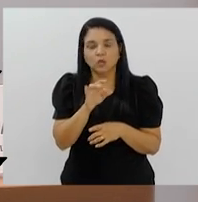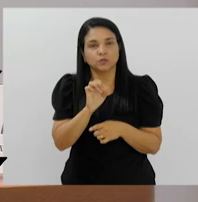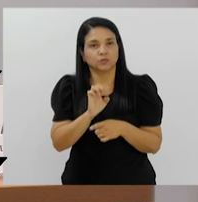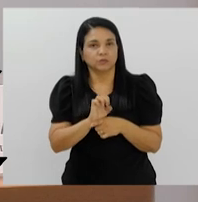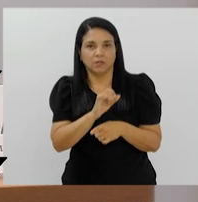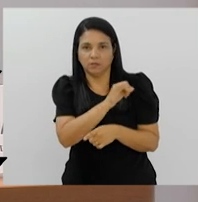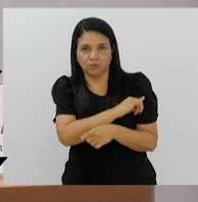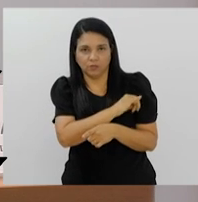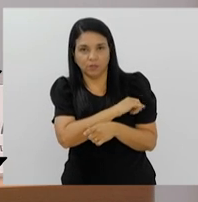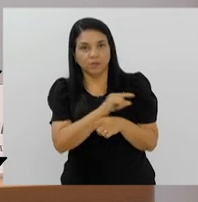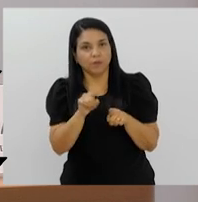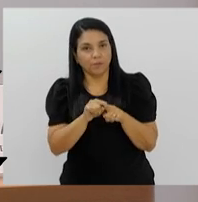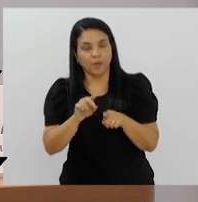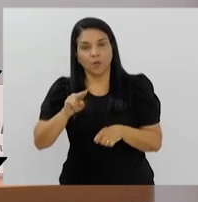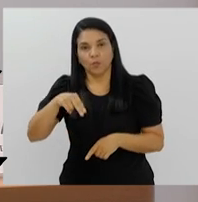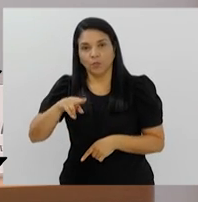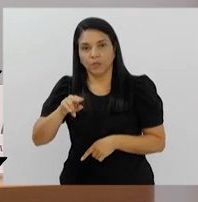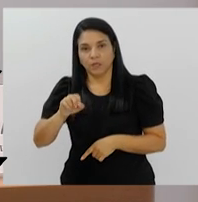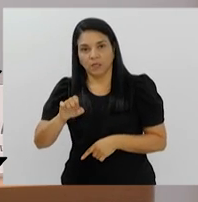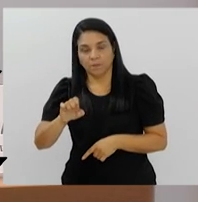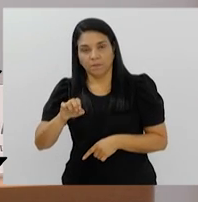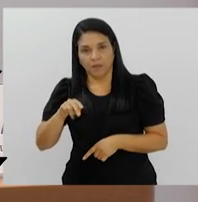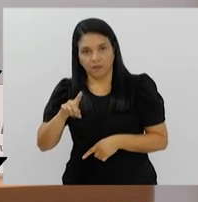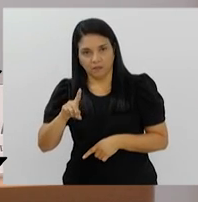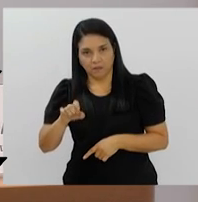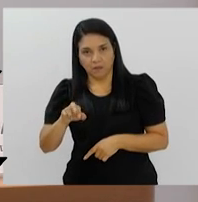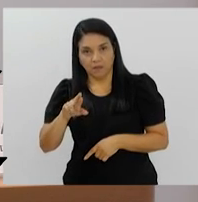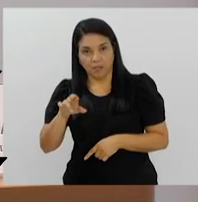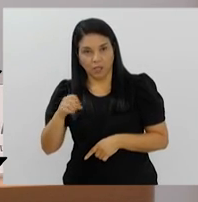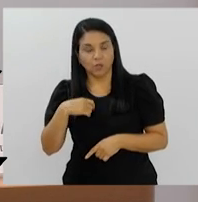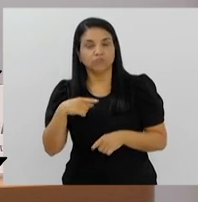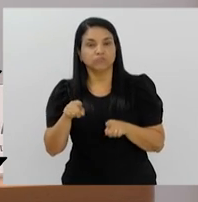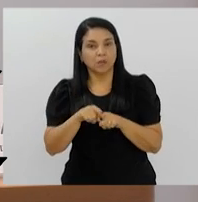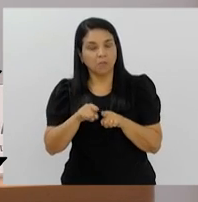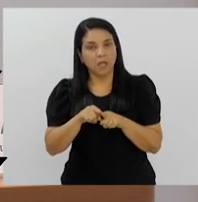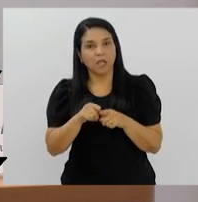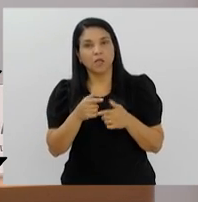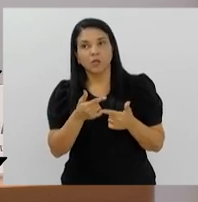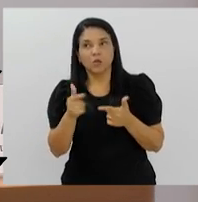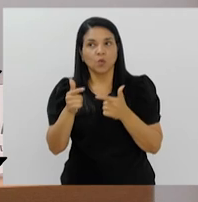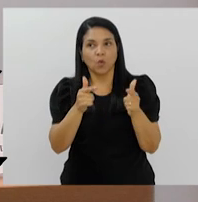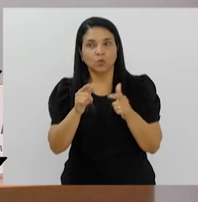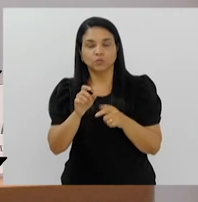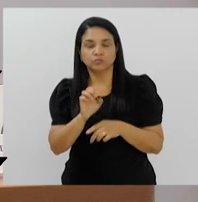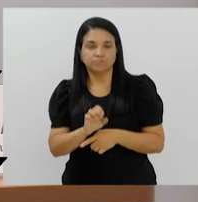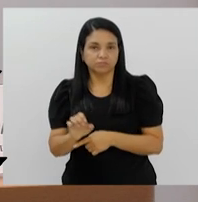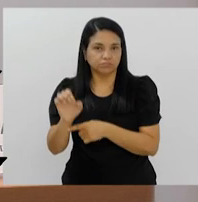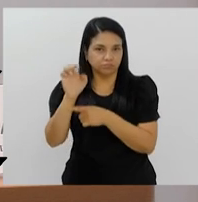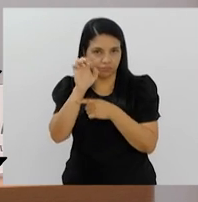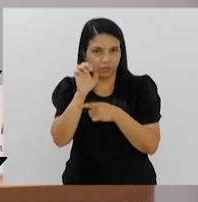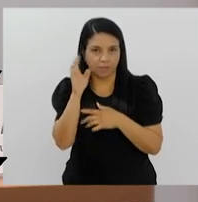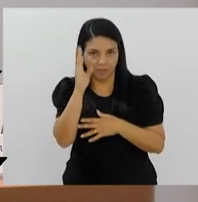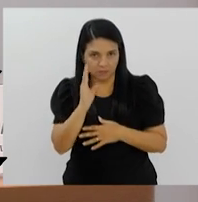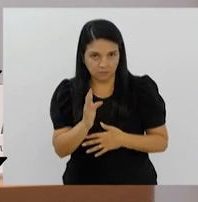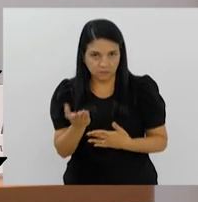Rio também chegou a comercializar produtos em outros em outros locais do